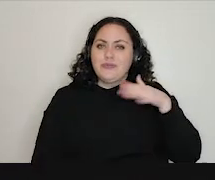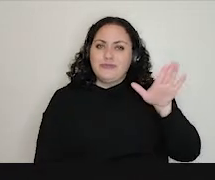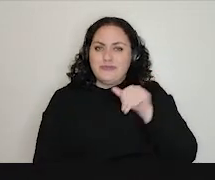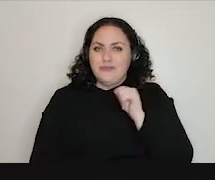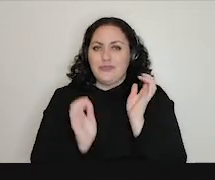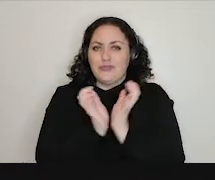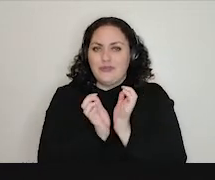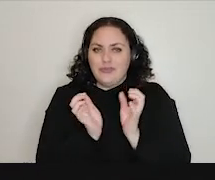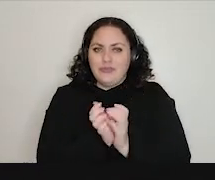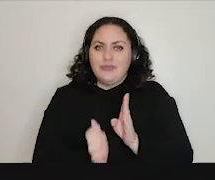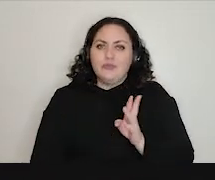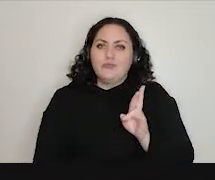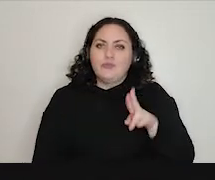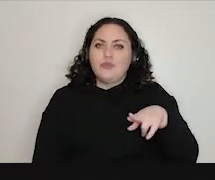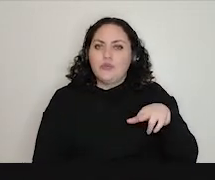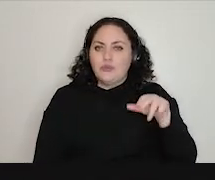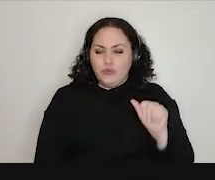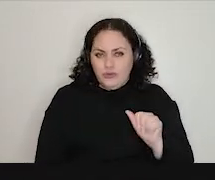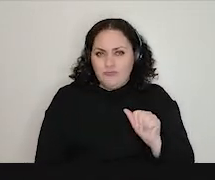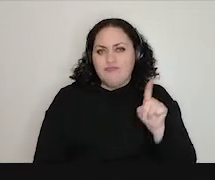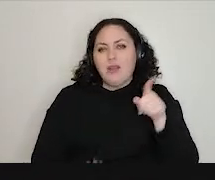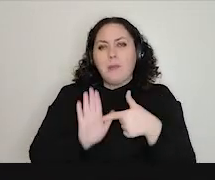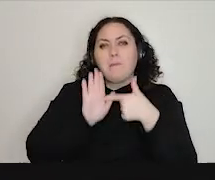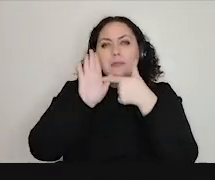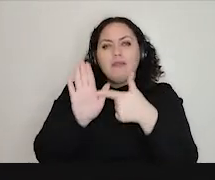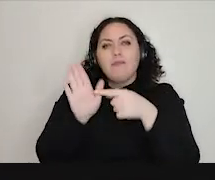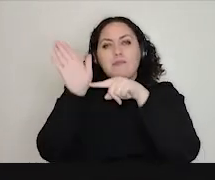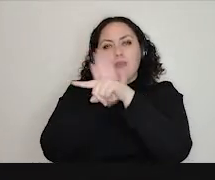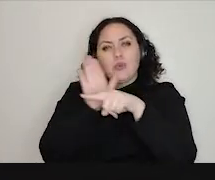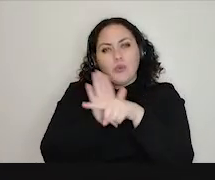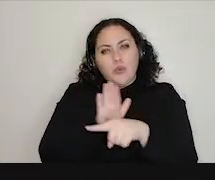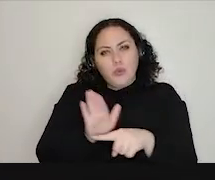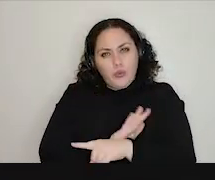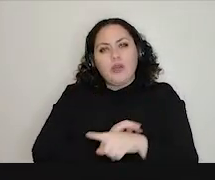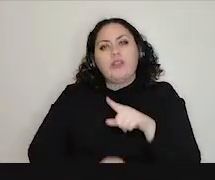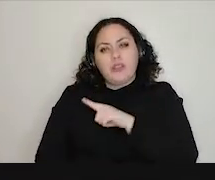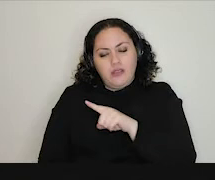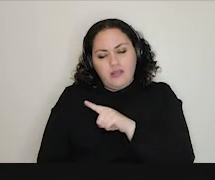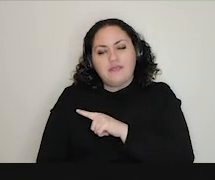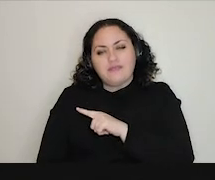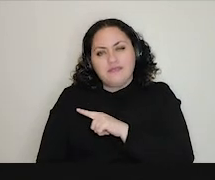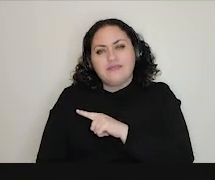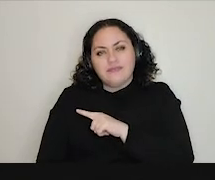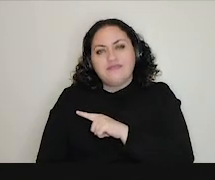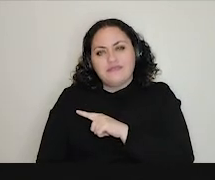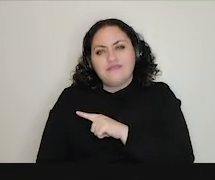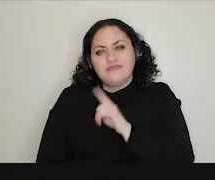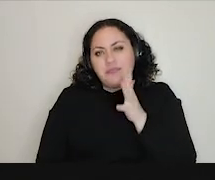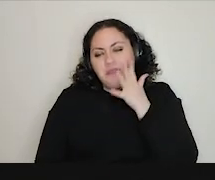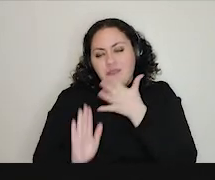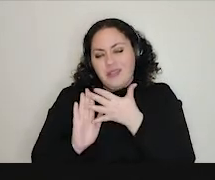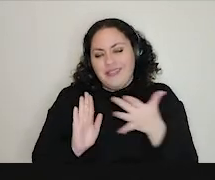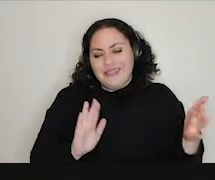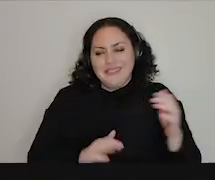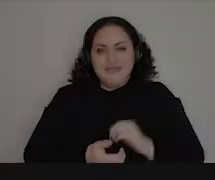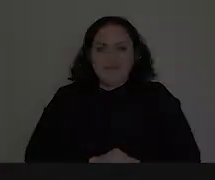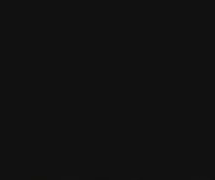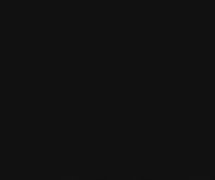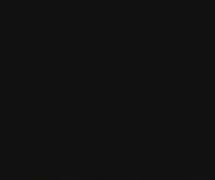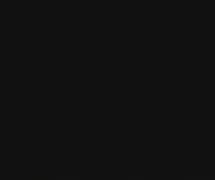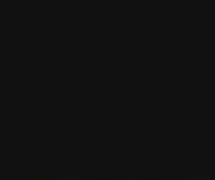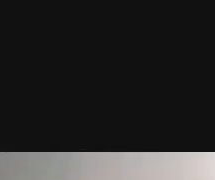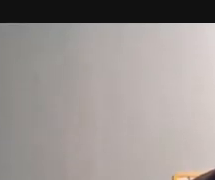minha colega Bruna Luiza para ela expor algumas perguntas que tiveram durante a sua fala.